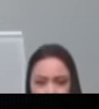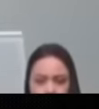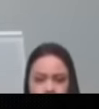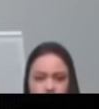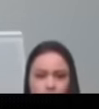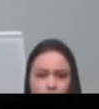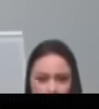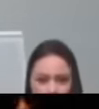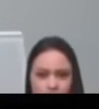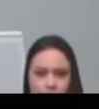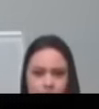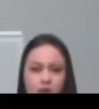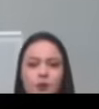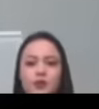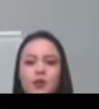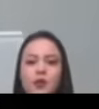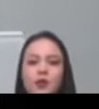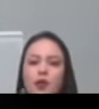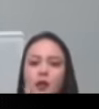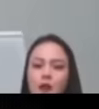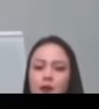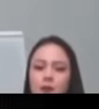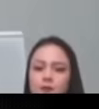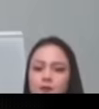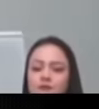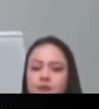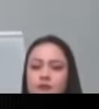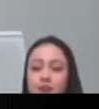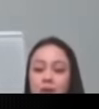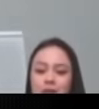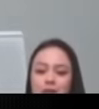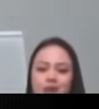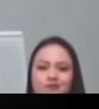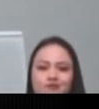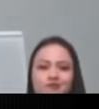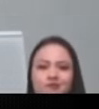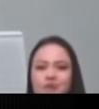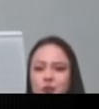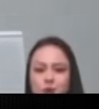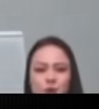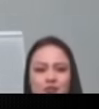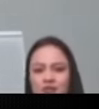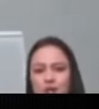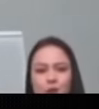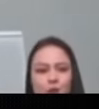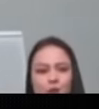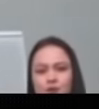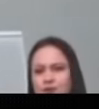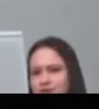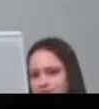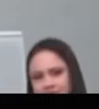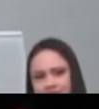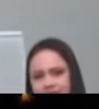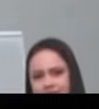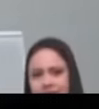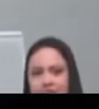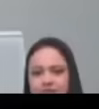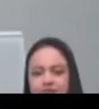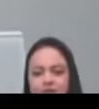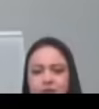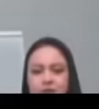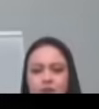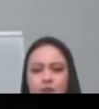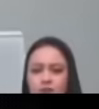algema, em que a reclamação veio direto da primeira instância. Também não houve recurso para a segunda instância. Mas não tinha trânsito